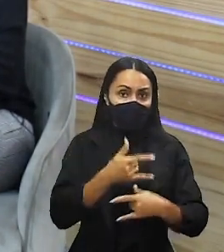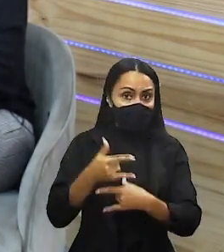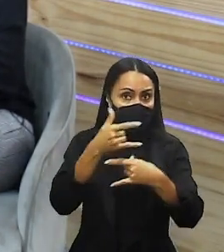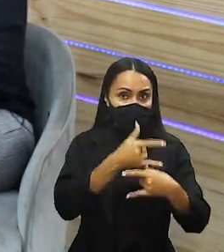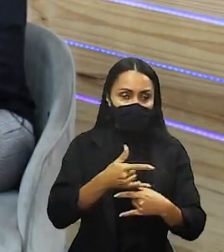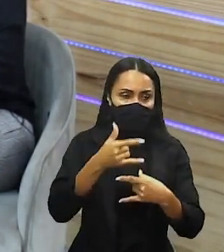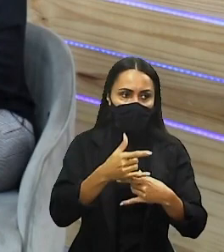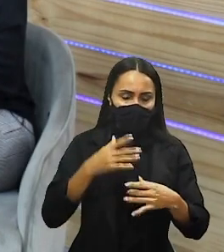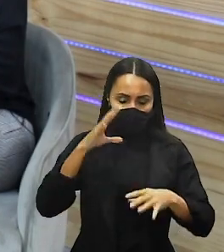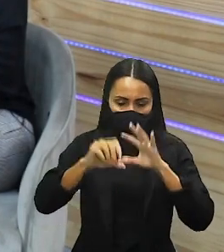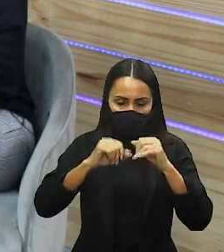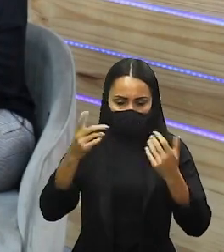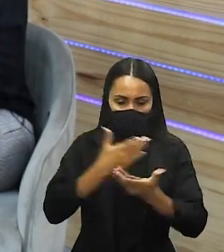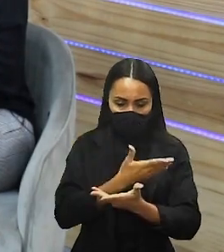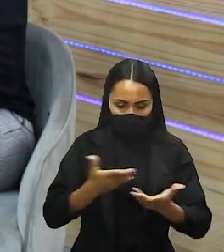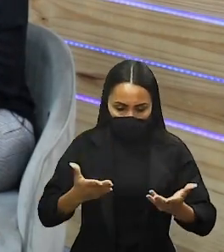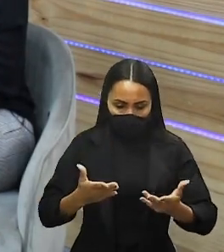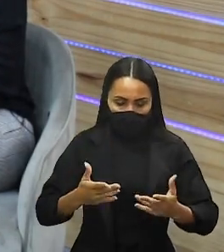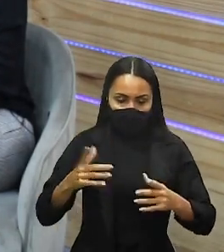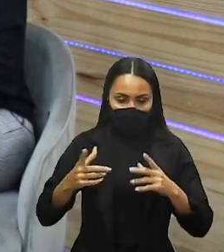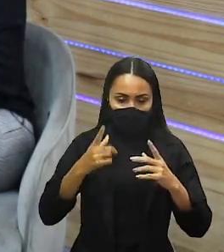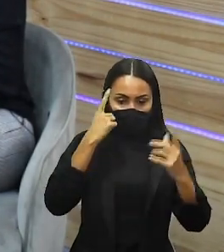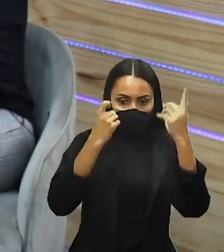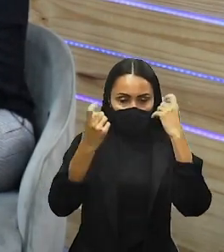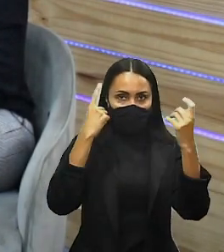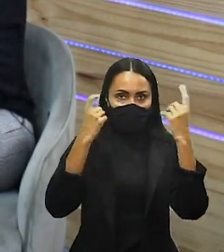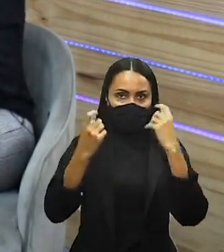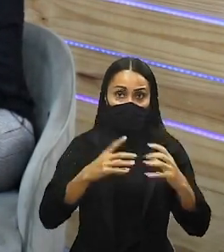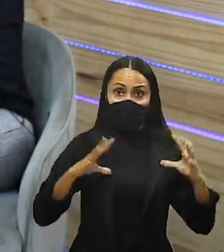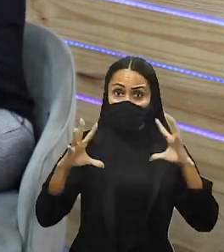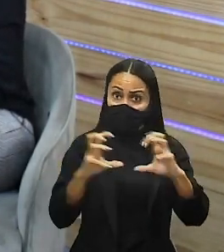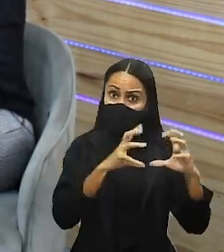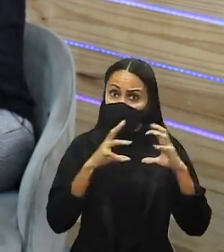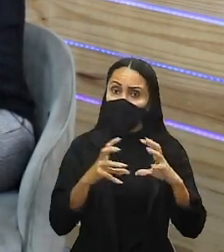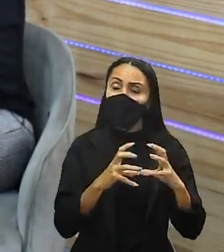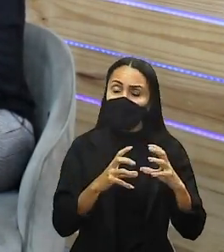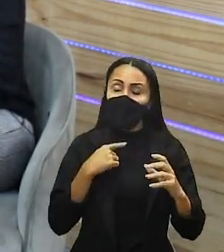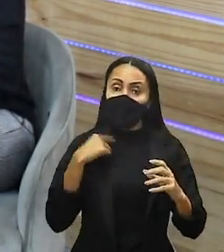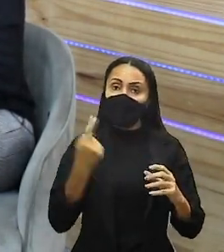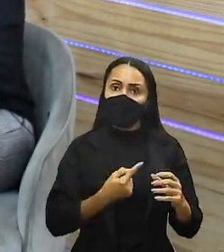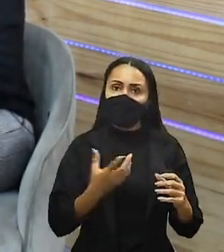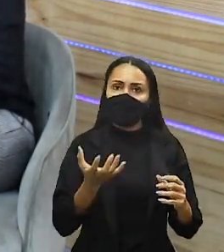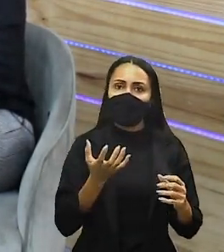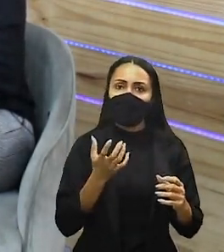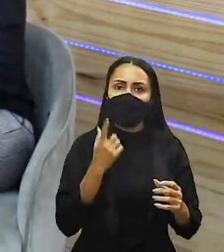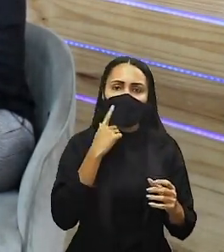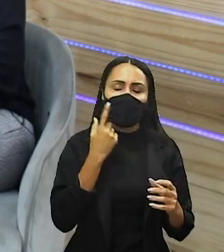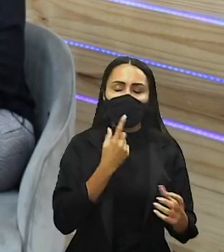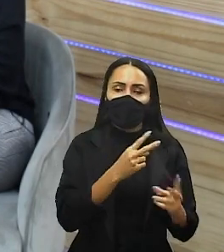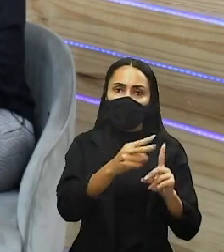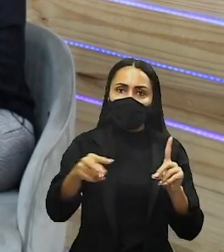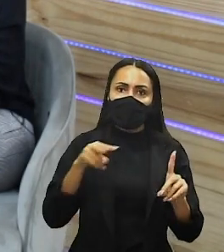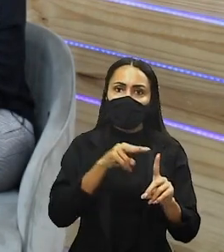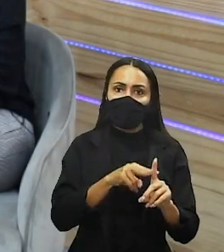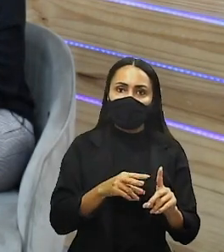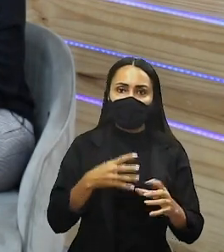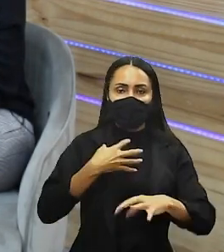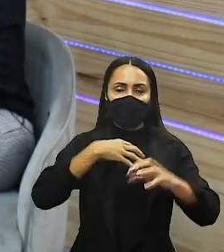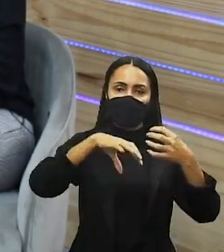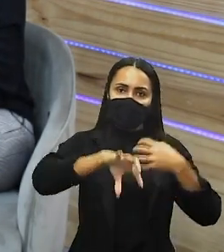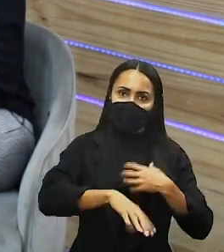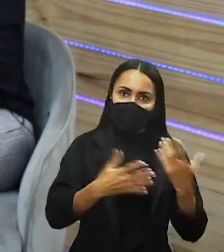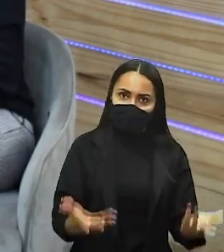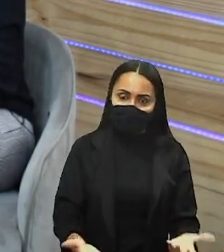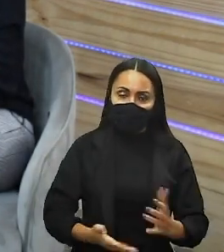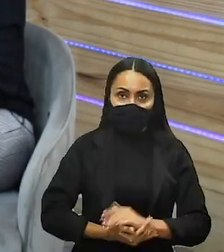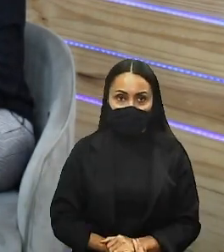está buscando esse contraponto entre a violência e a agressividade. A gente quer chegar nessa perspectiva da empatia, né? A